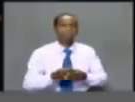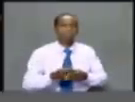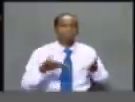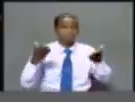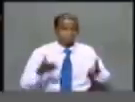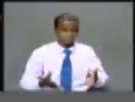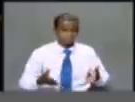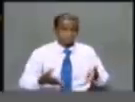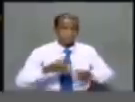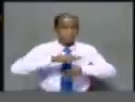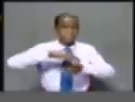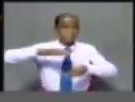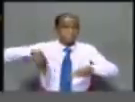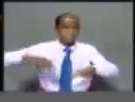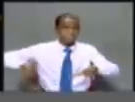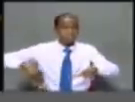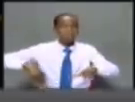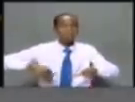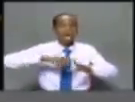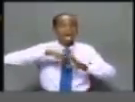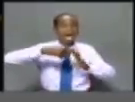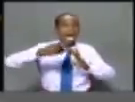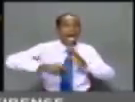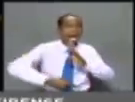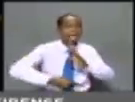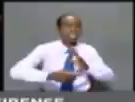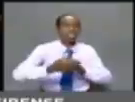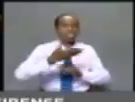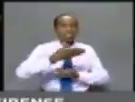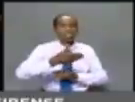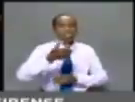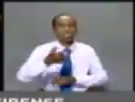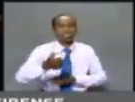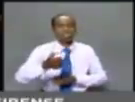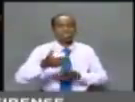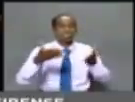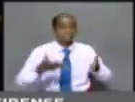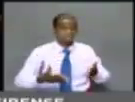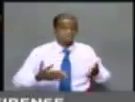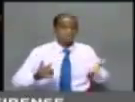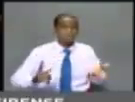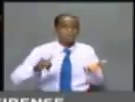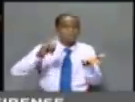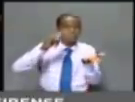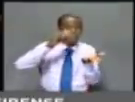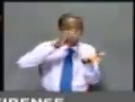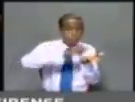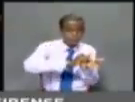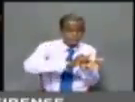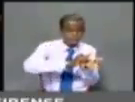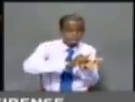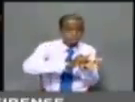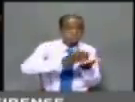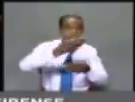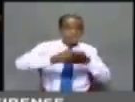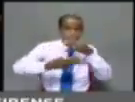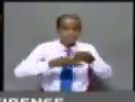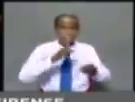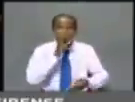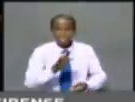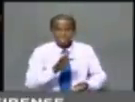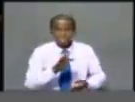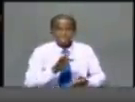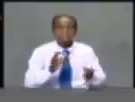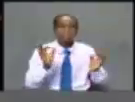o aeroporto não existe e a previsão para a conclusão das obras é incerta.